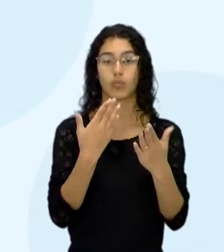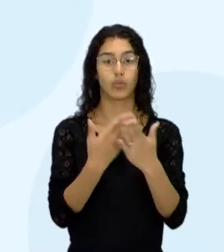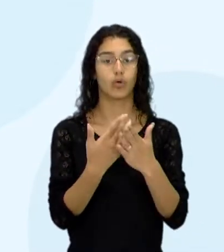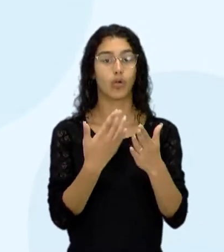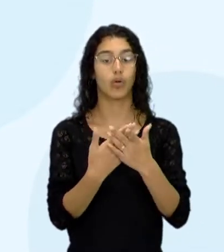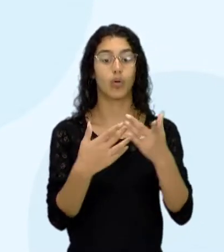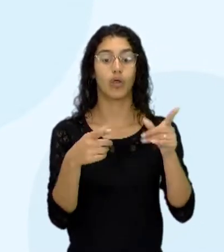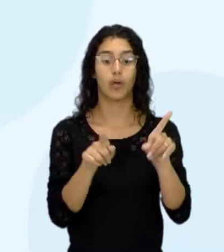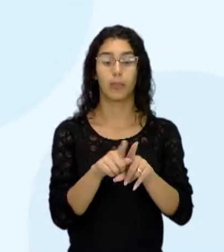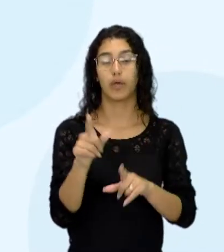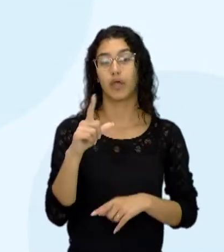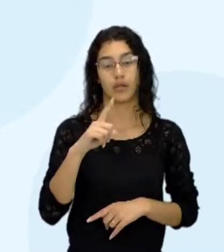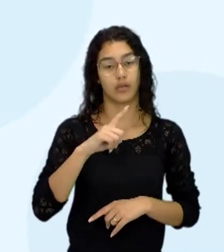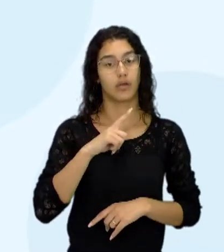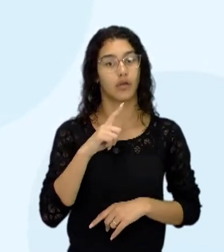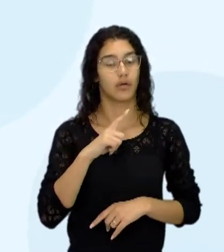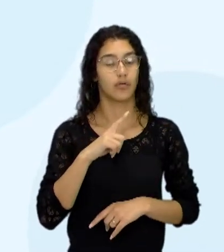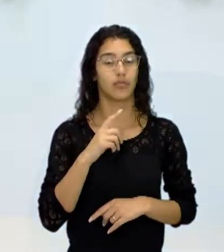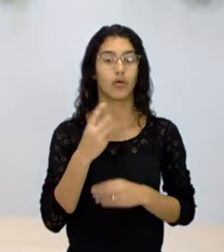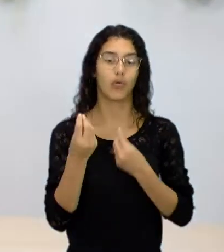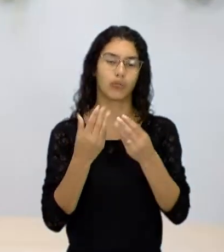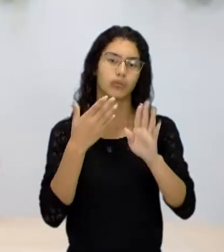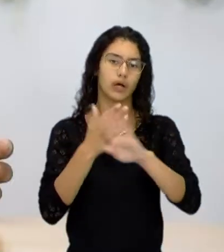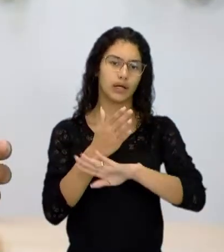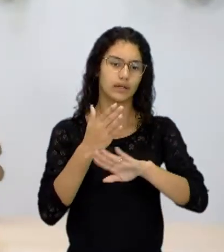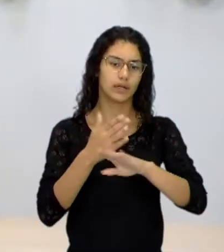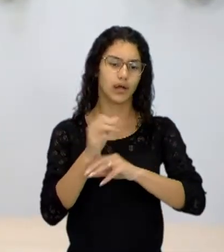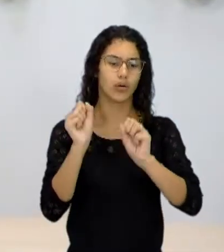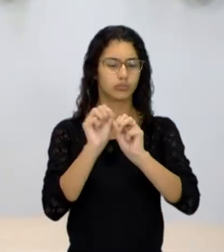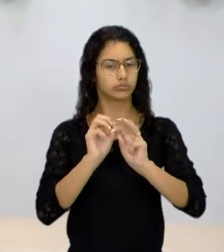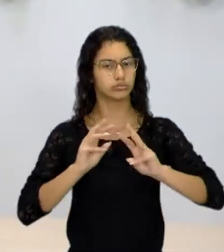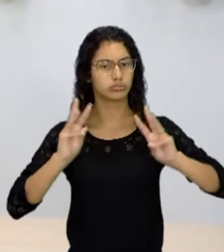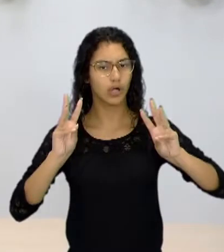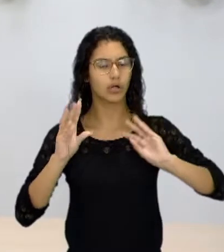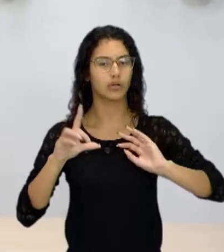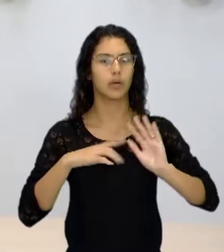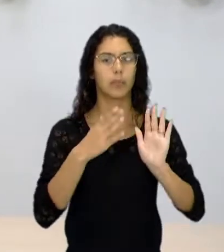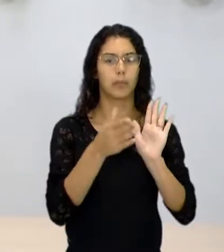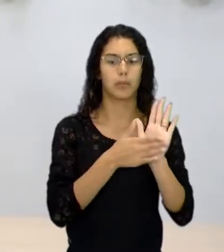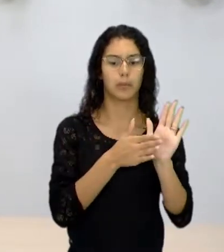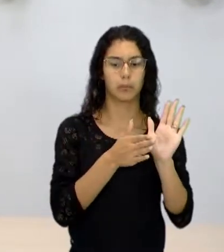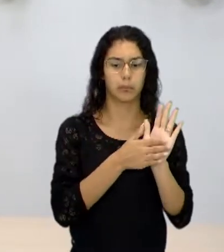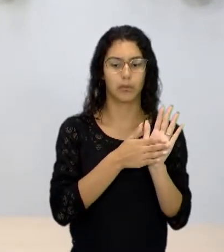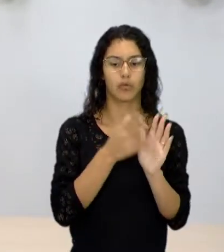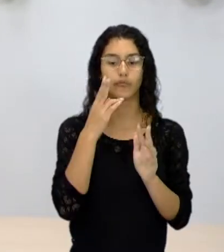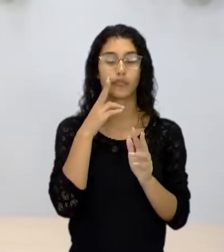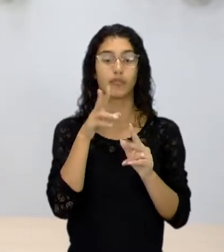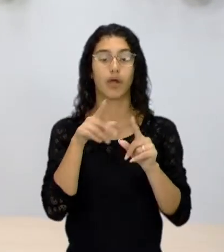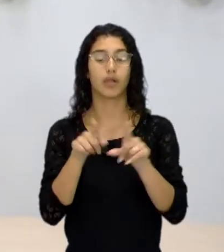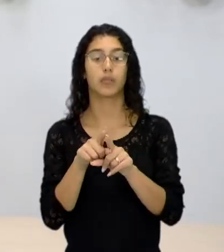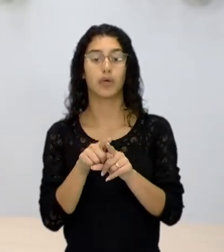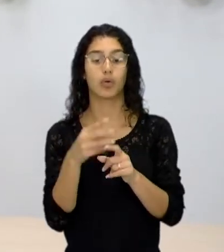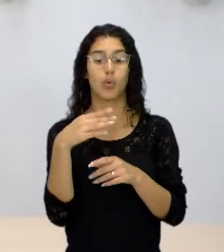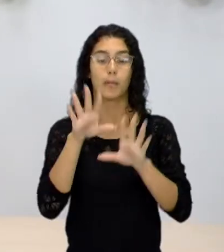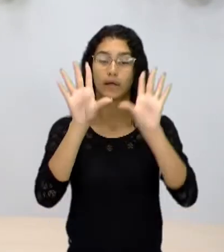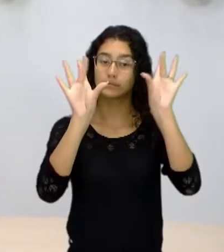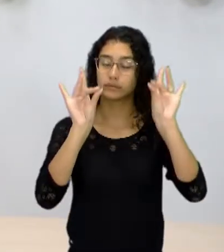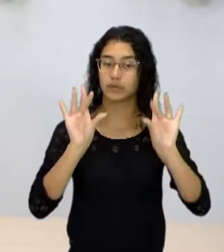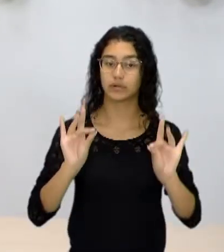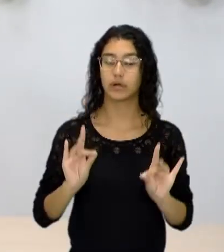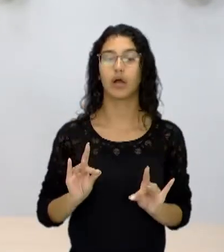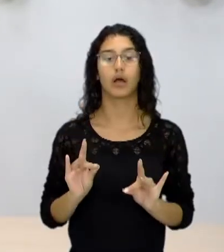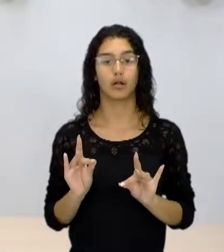certeza tiveram a oportunidade de acessar os sites de observatórios que foram propostos e verificar com mais